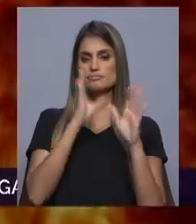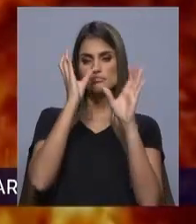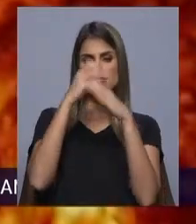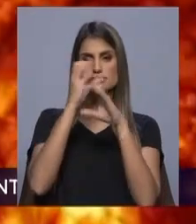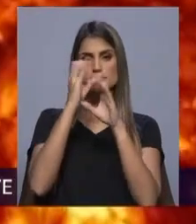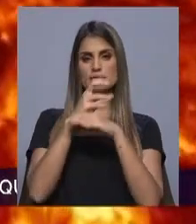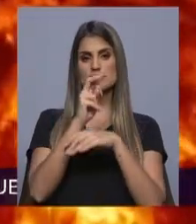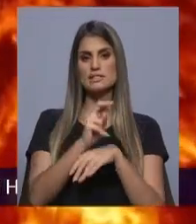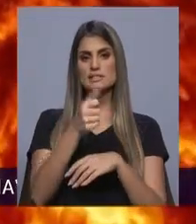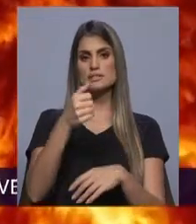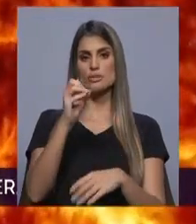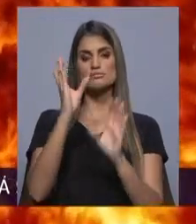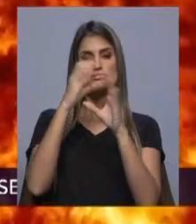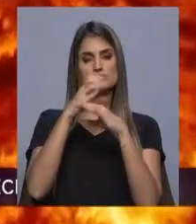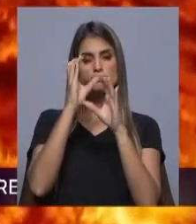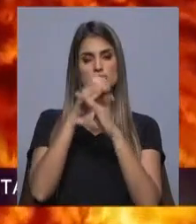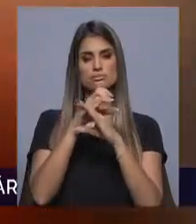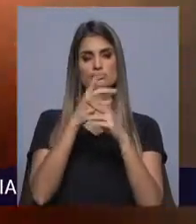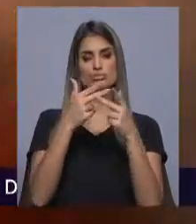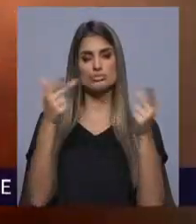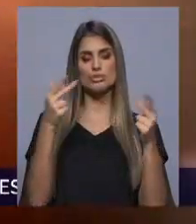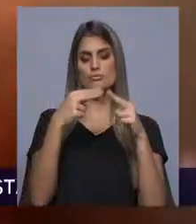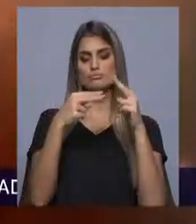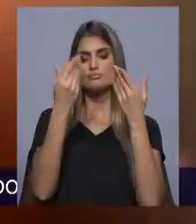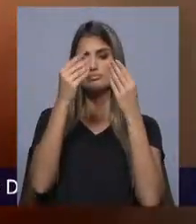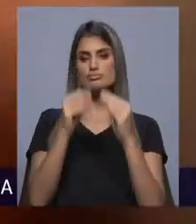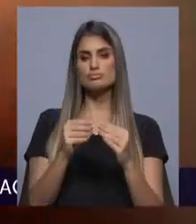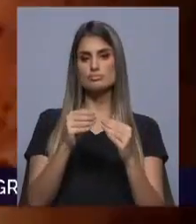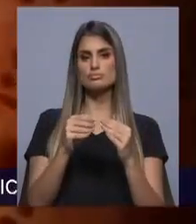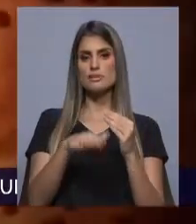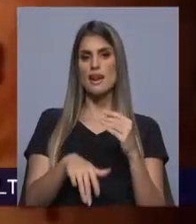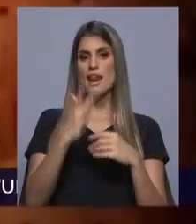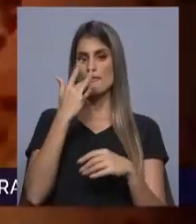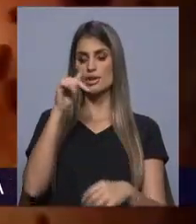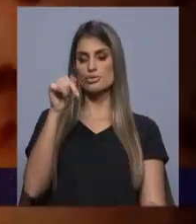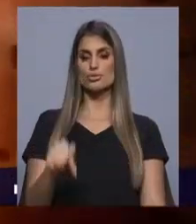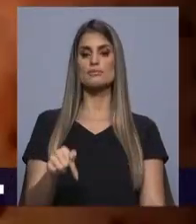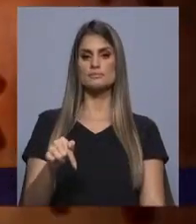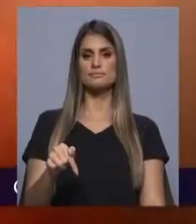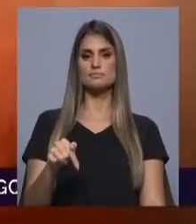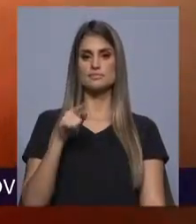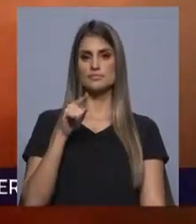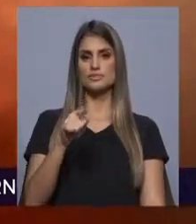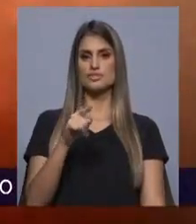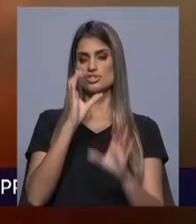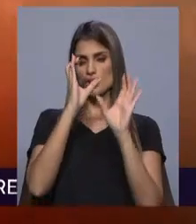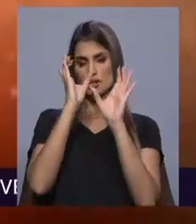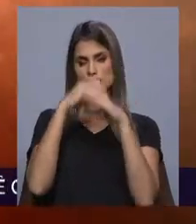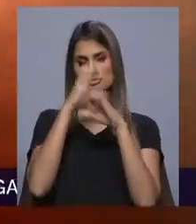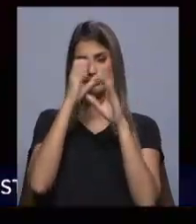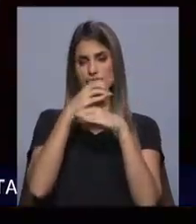cerca de 350 radiotelescópios, estão a ser construídos no deserto de Karoo, na África do Sul. E este conjunto de radiotelescópios tem